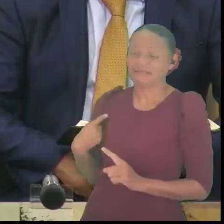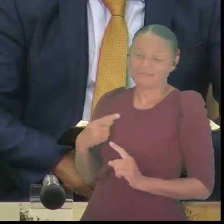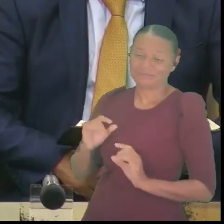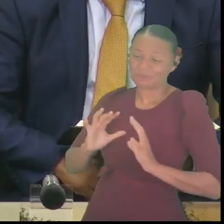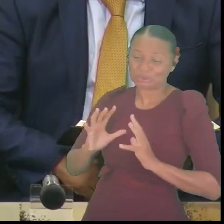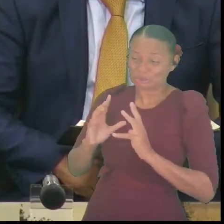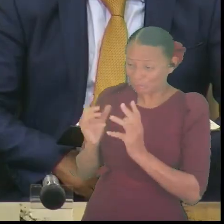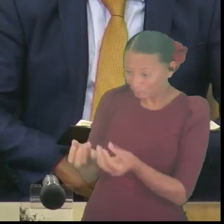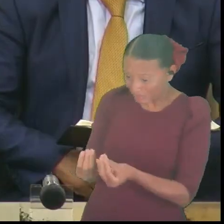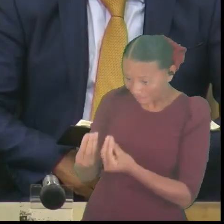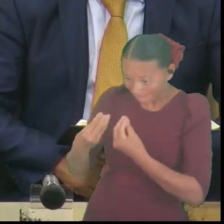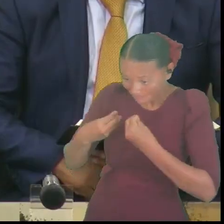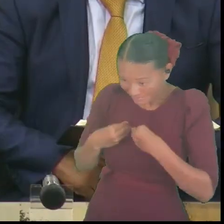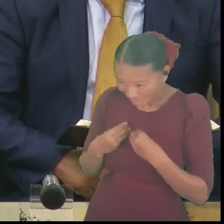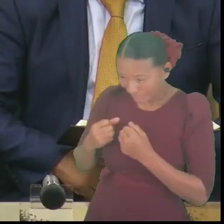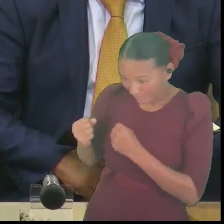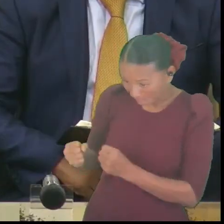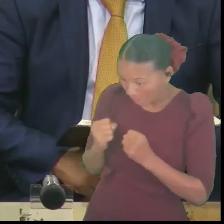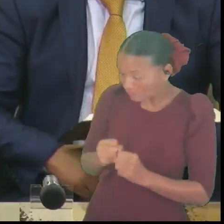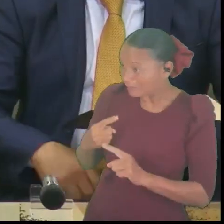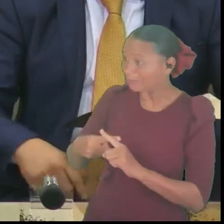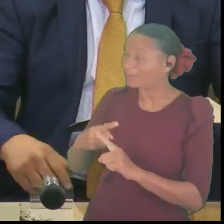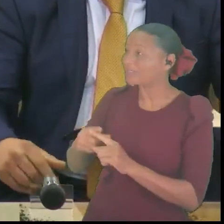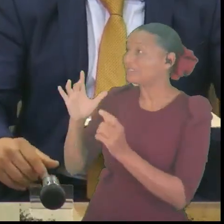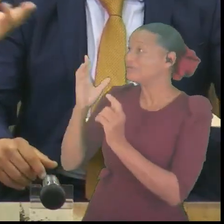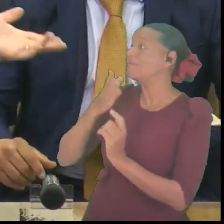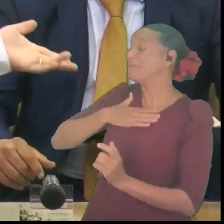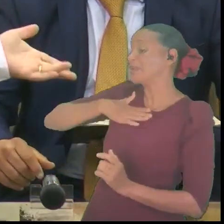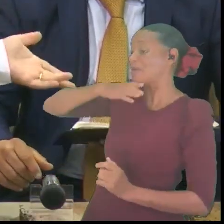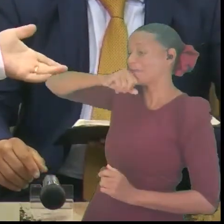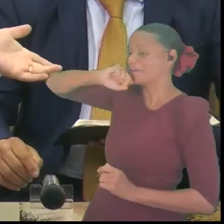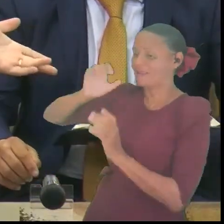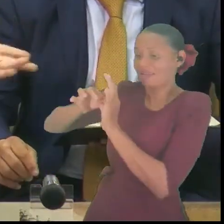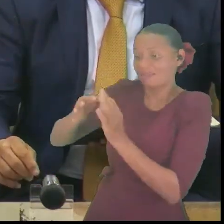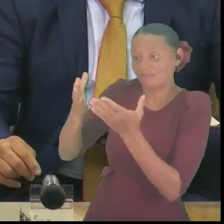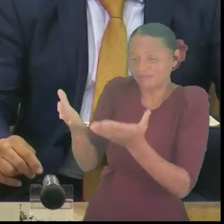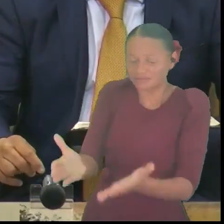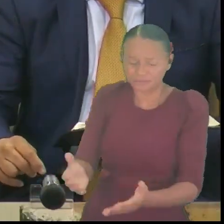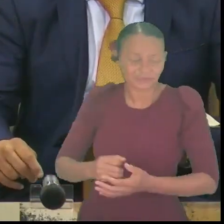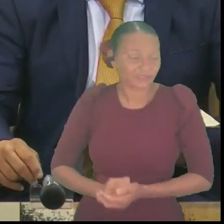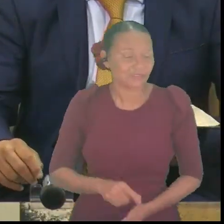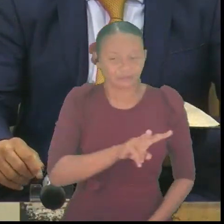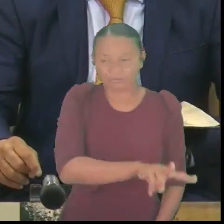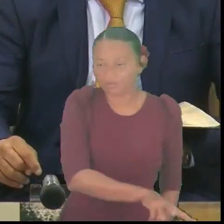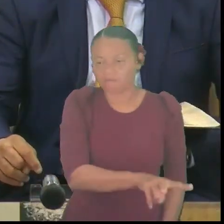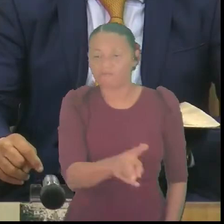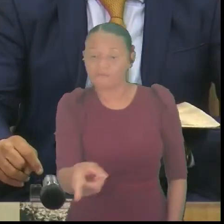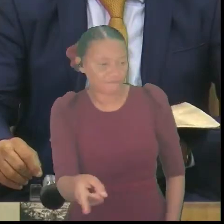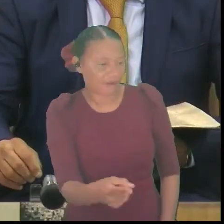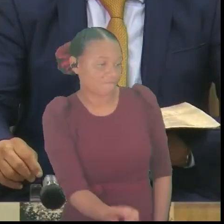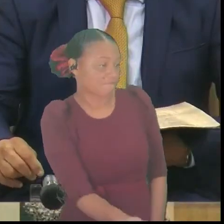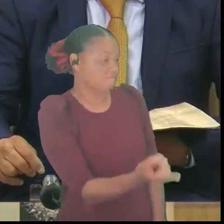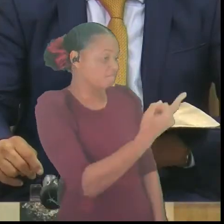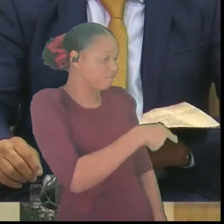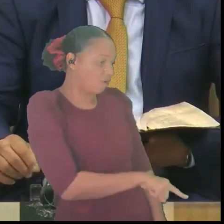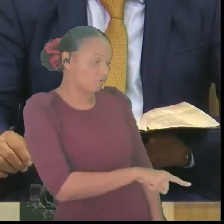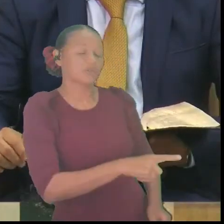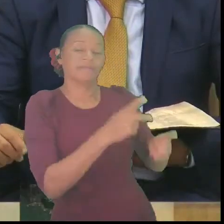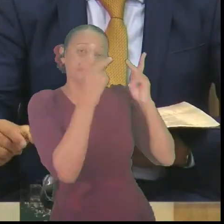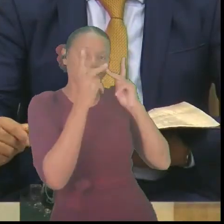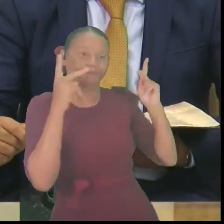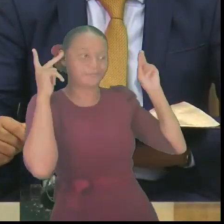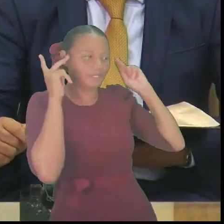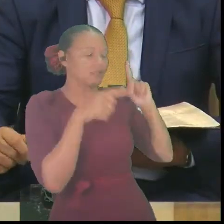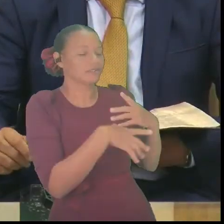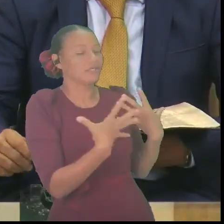concedesse. E então Herodes ficou tão injuriado com aquilo que mandou Jesus de volta para Pilatos. Então Pilatos assume aquela